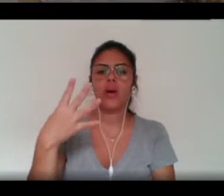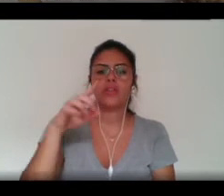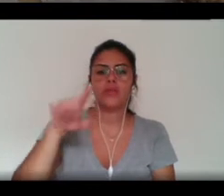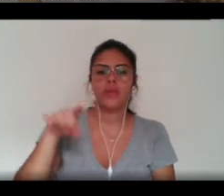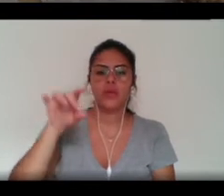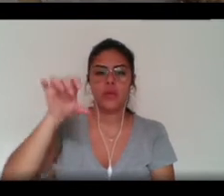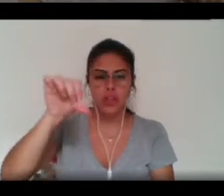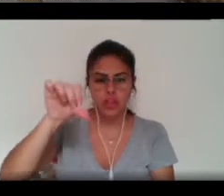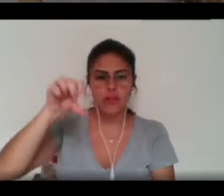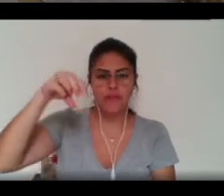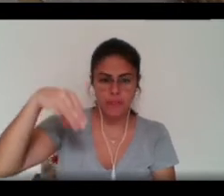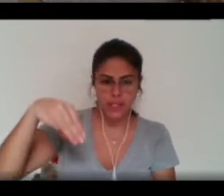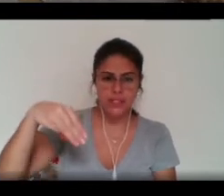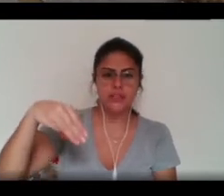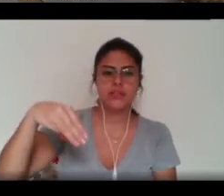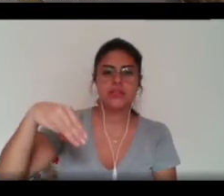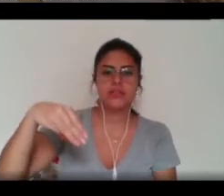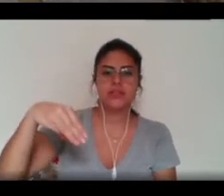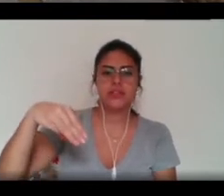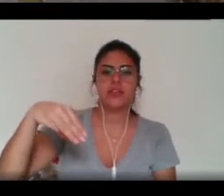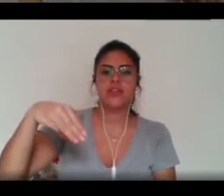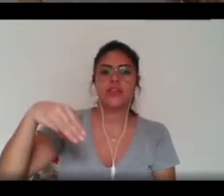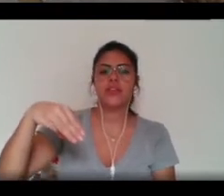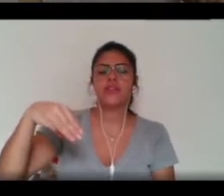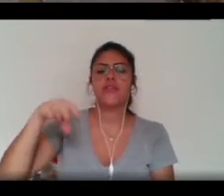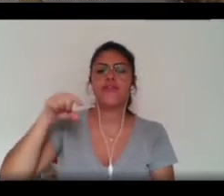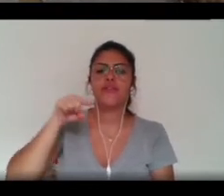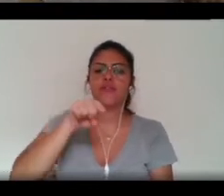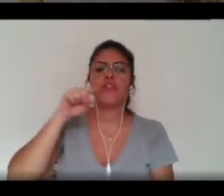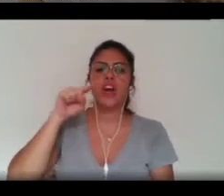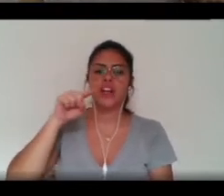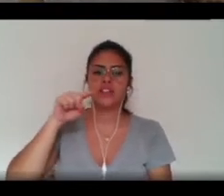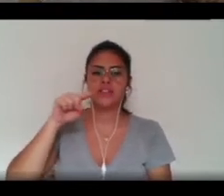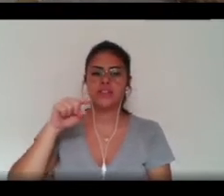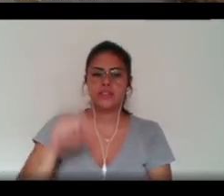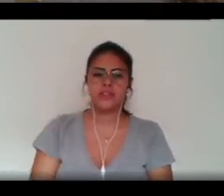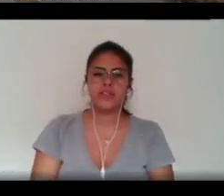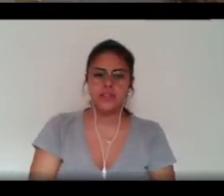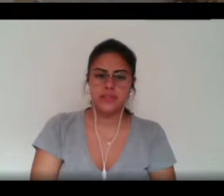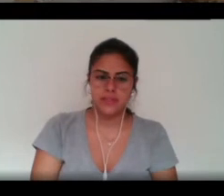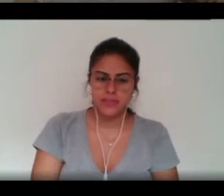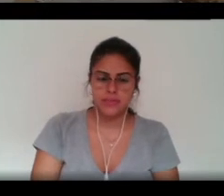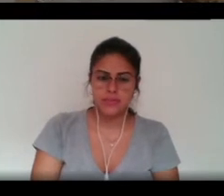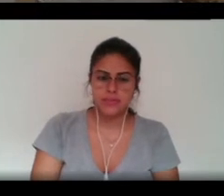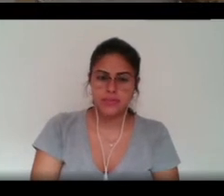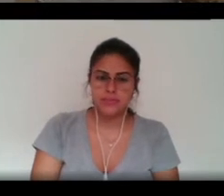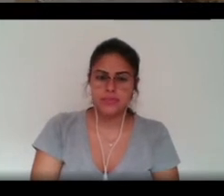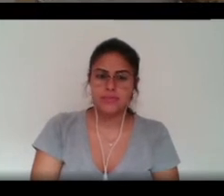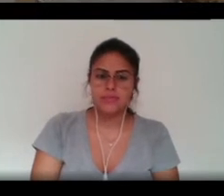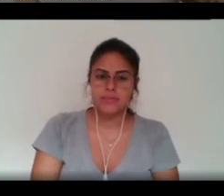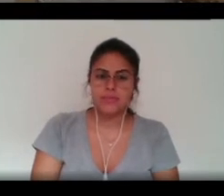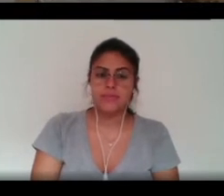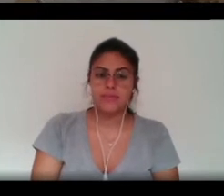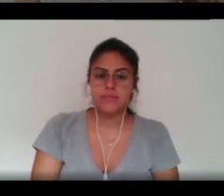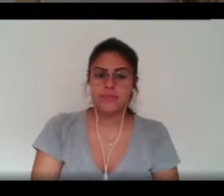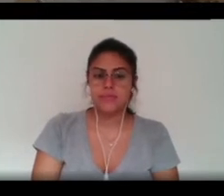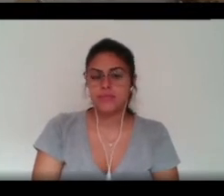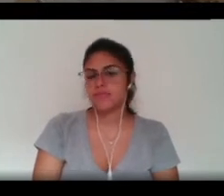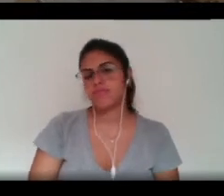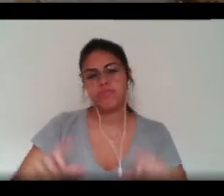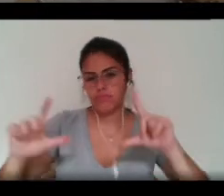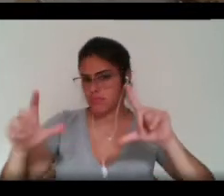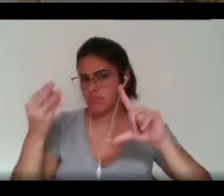4,9 metros, que multiplica 4,9 metros